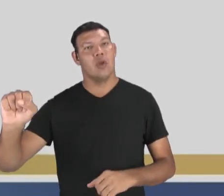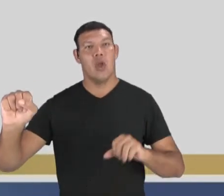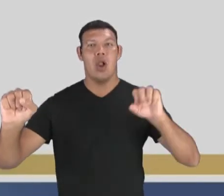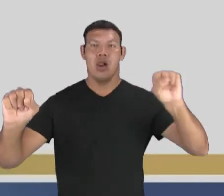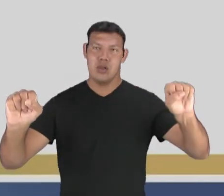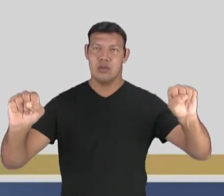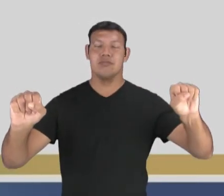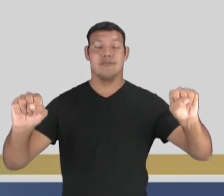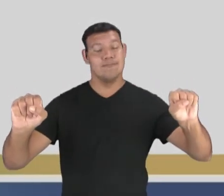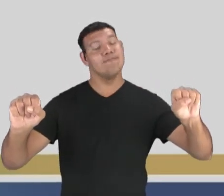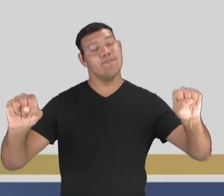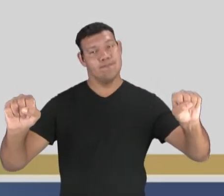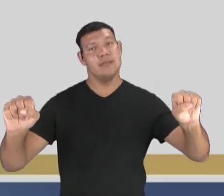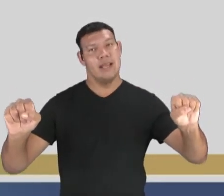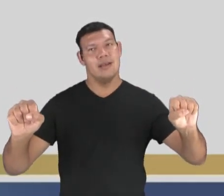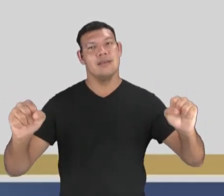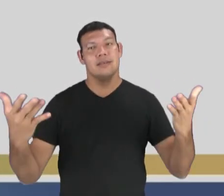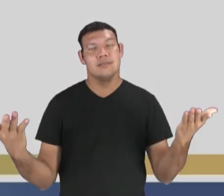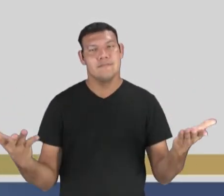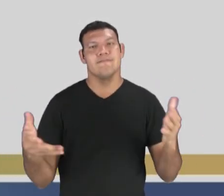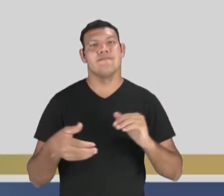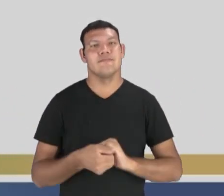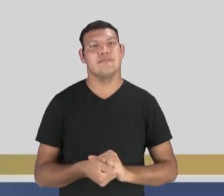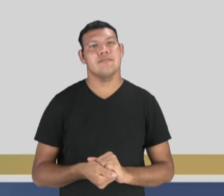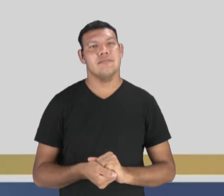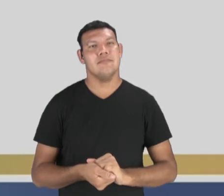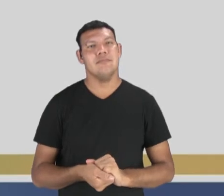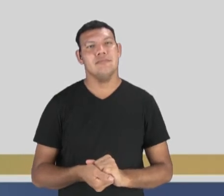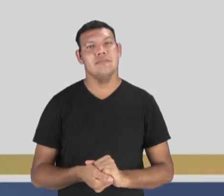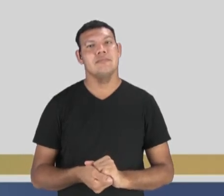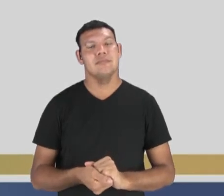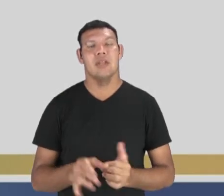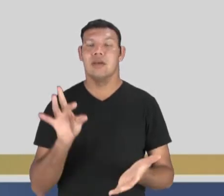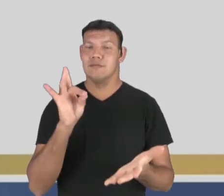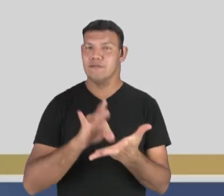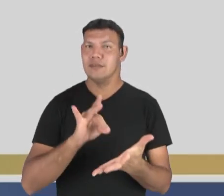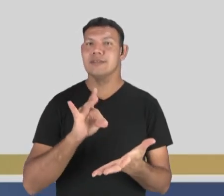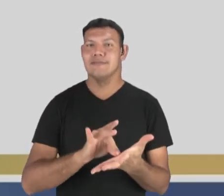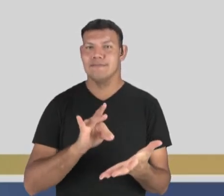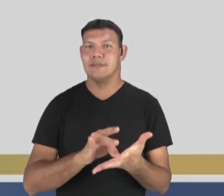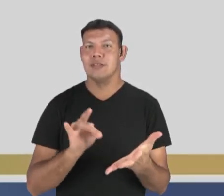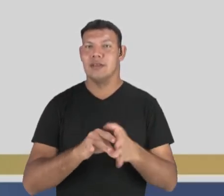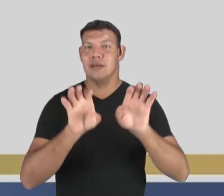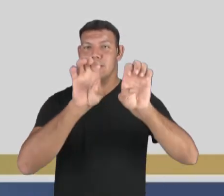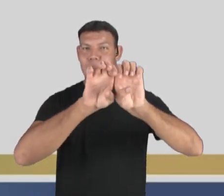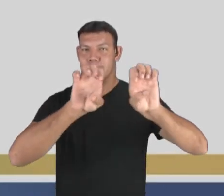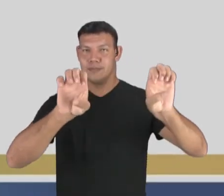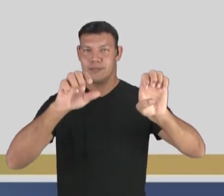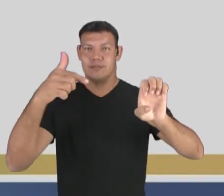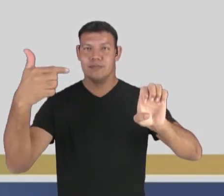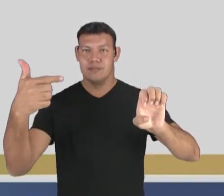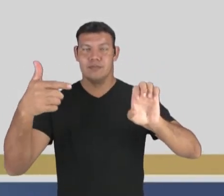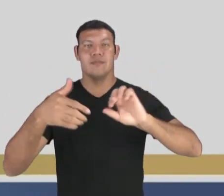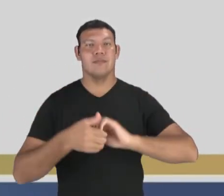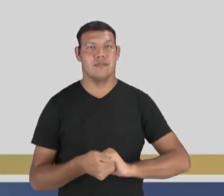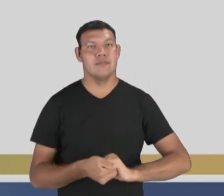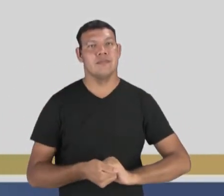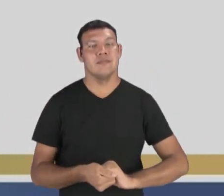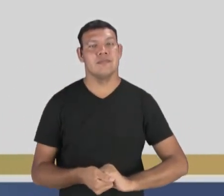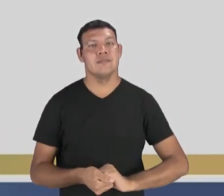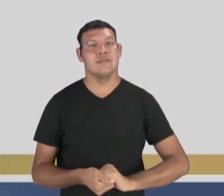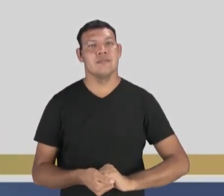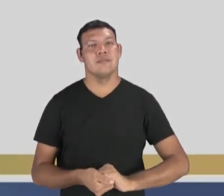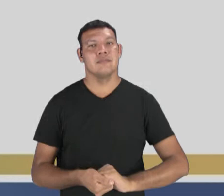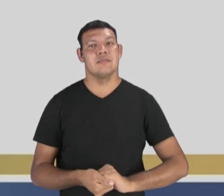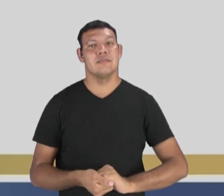da equação. Então, essa sentença ela é verdadeira. Na verdade, essa equação é